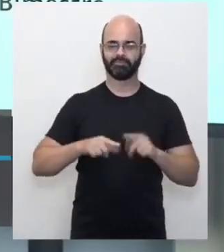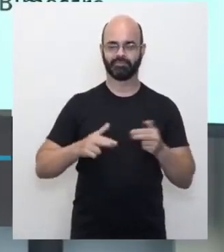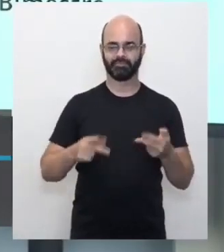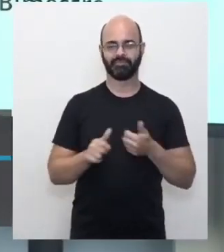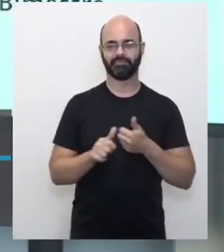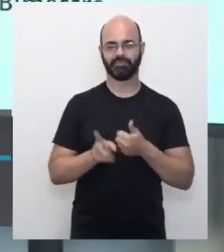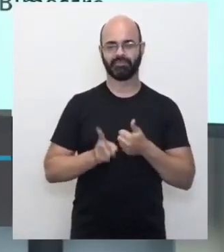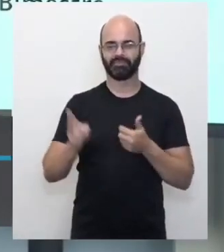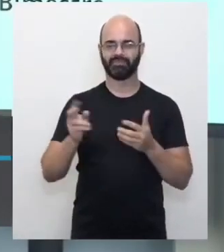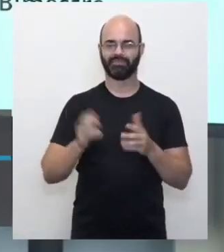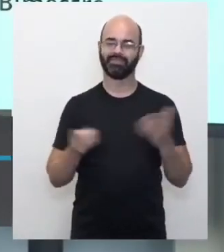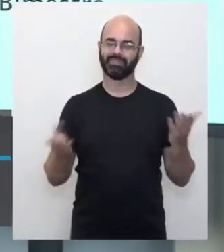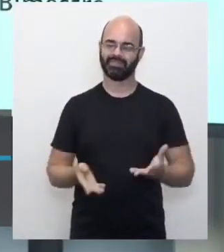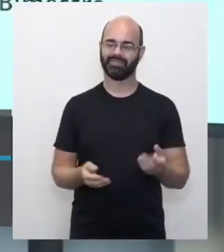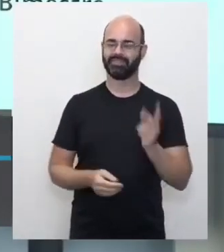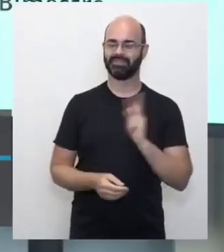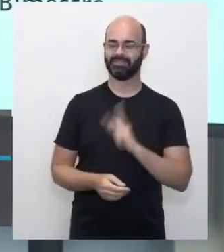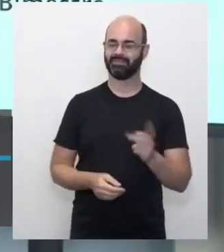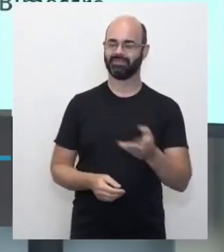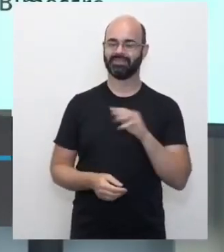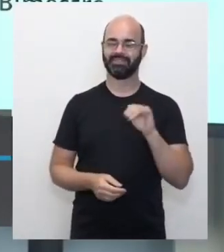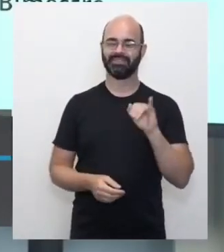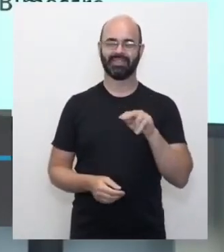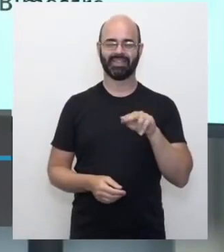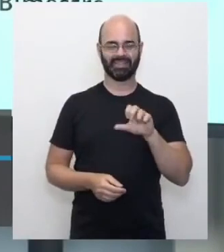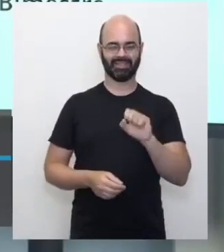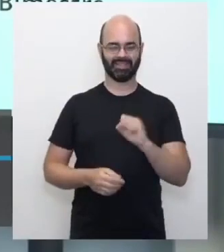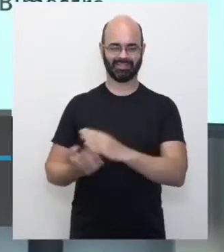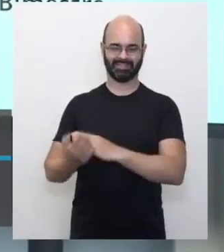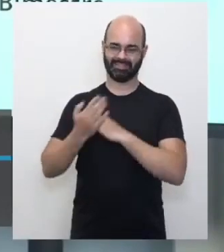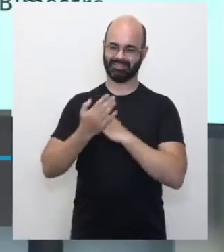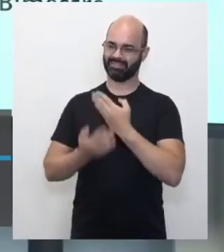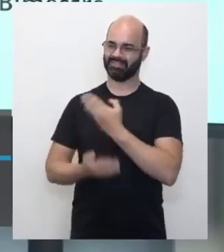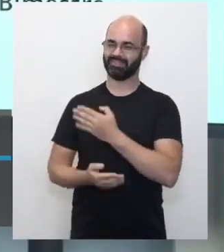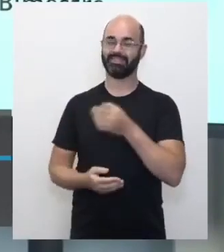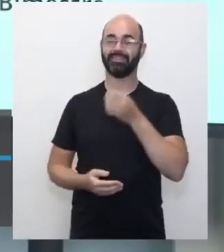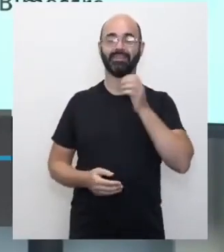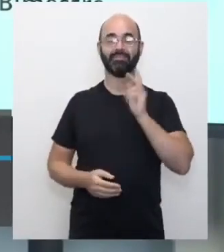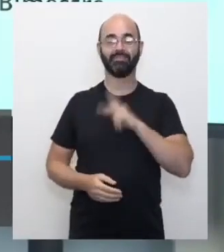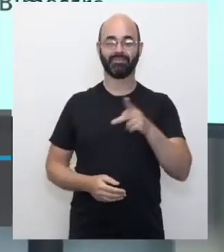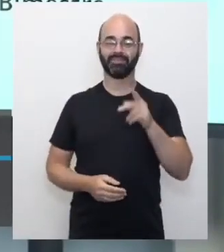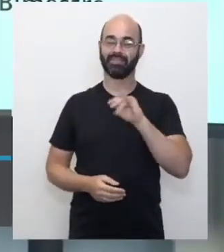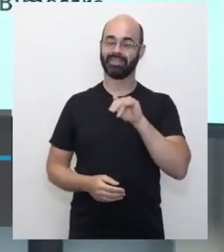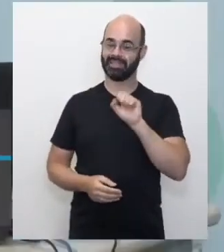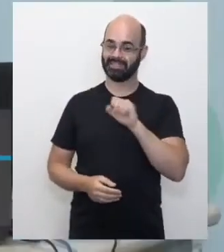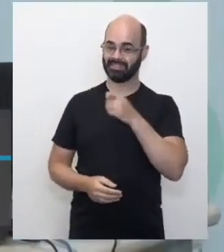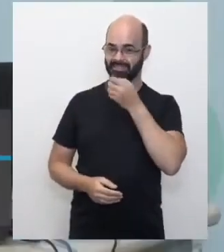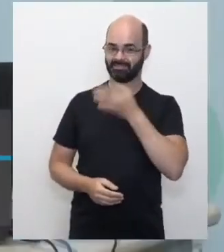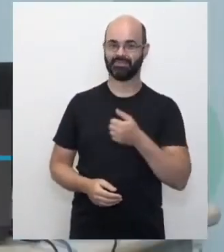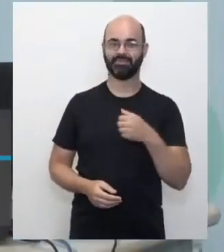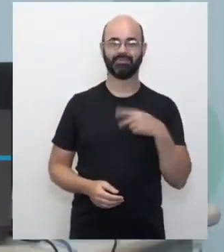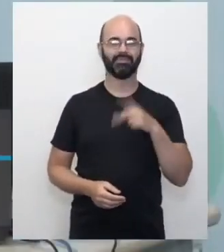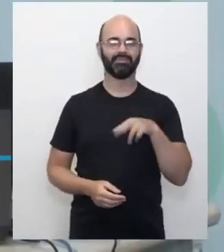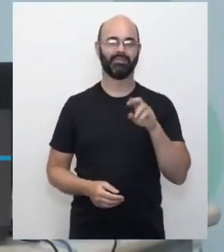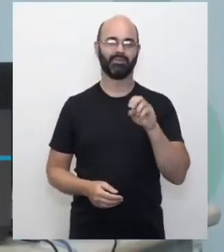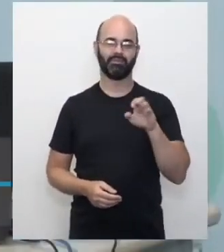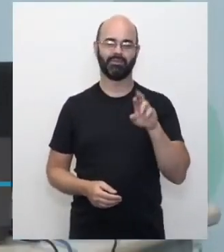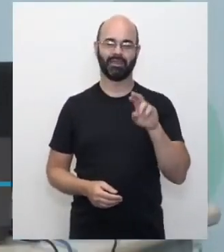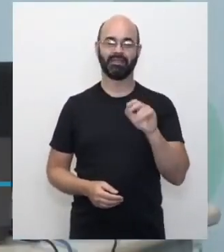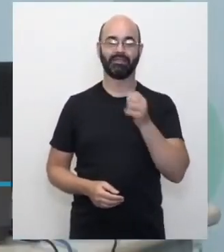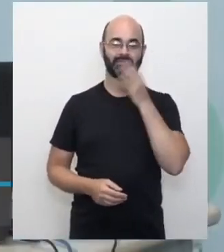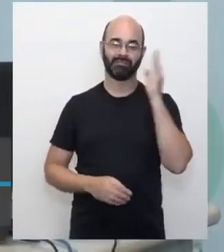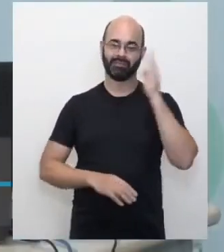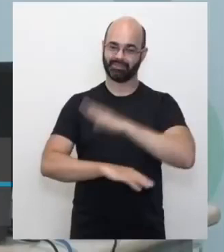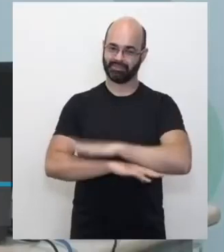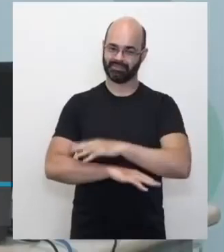Conto hoje com a presença da professora Inês para me ajudar durante a aula. Bem-vinda, professora Inês, tudo bem? Oi, professora Roberta, boa tarde e